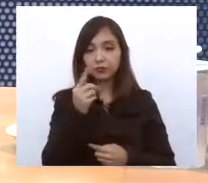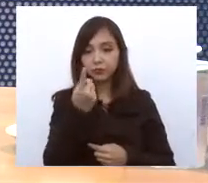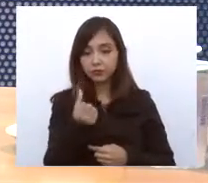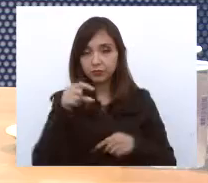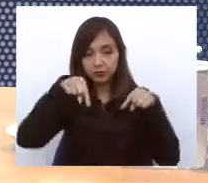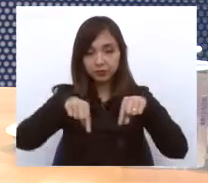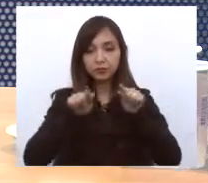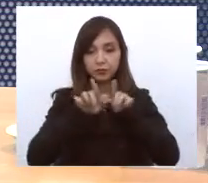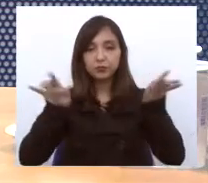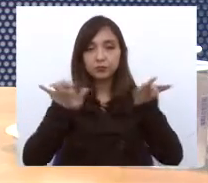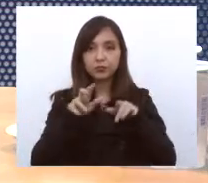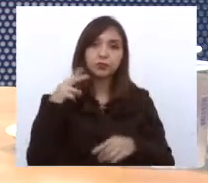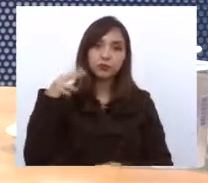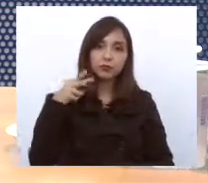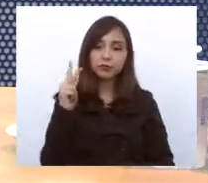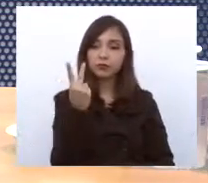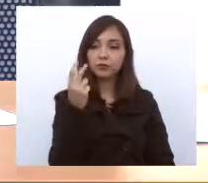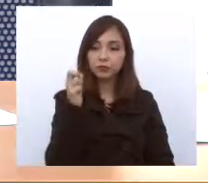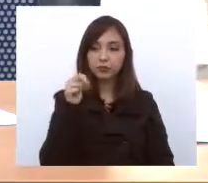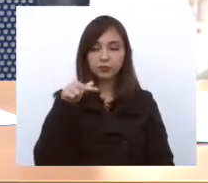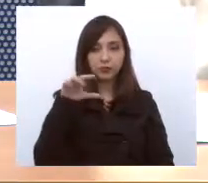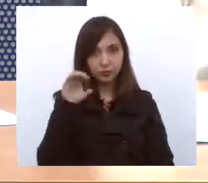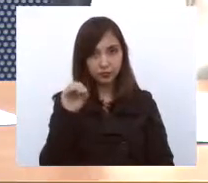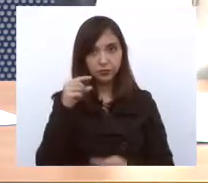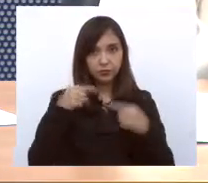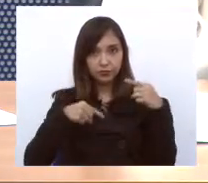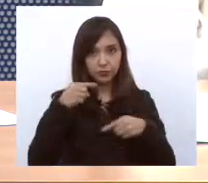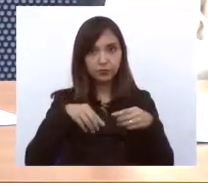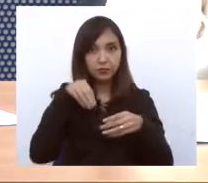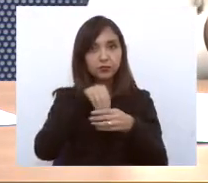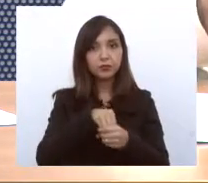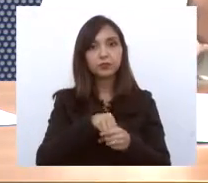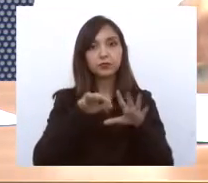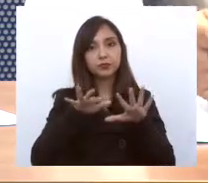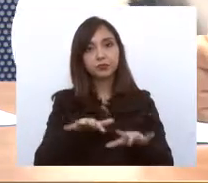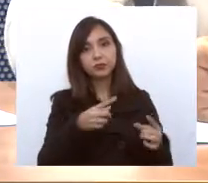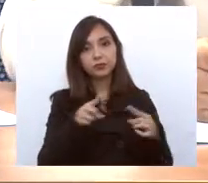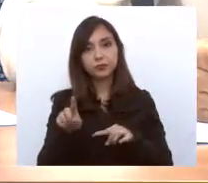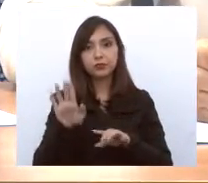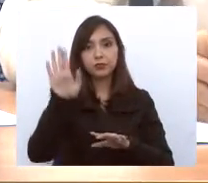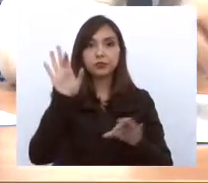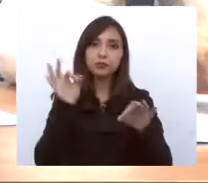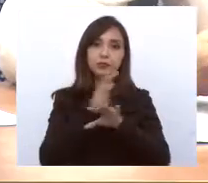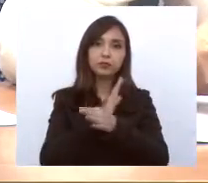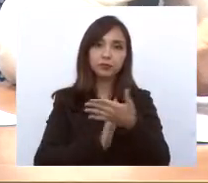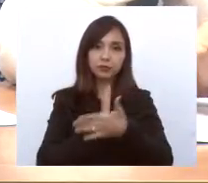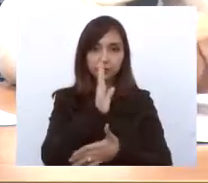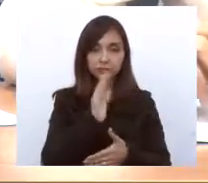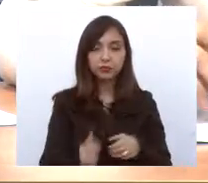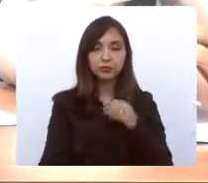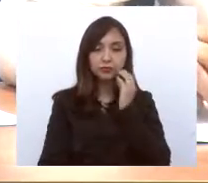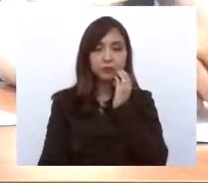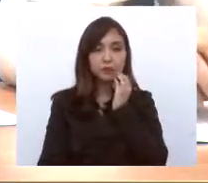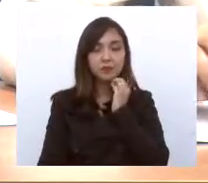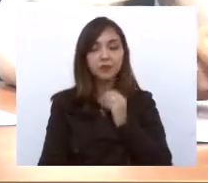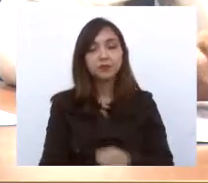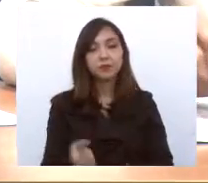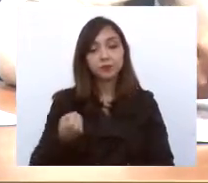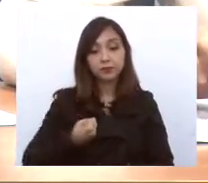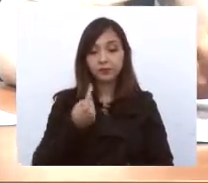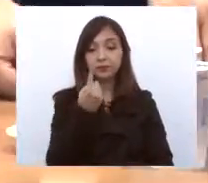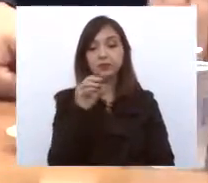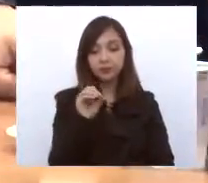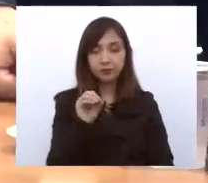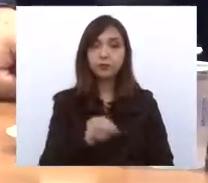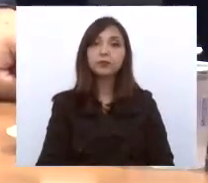de Guarulhos. Autor, vereador Heleno Metalúrgico. Em discussão, encerrada a discussão e votação. Os vereadores favoráveis permaneçam em comissão, os contrários manifestem. Encerrada a votação, aprovada, encaminhe-se. Item